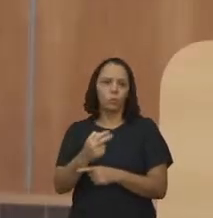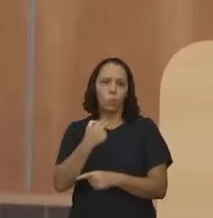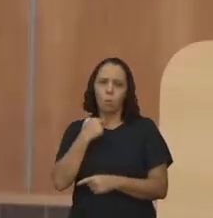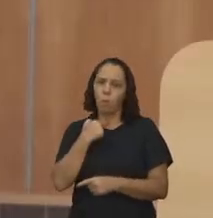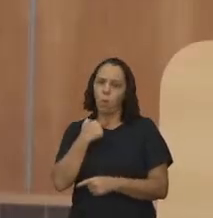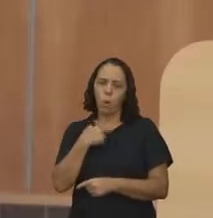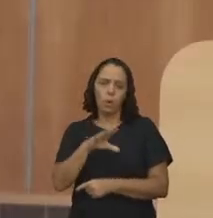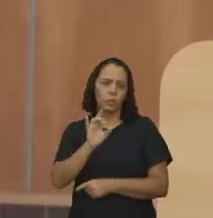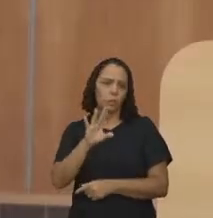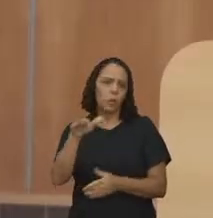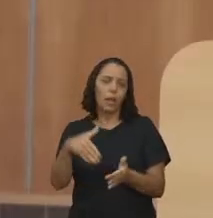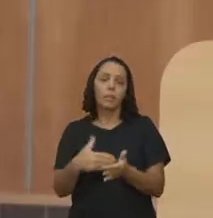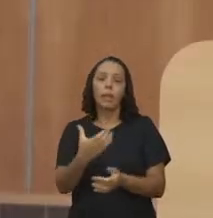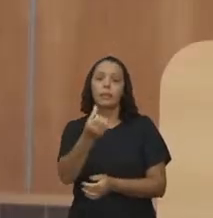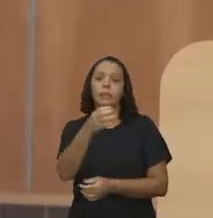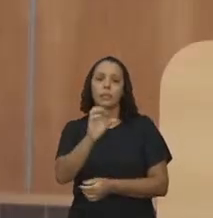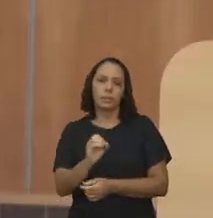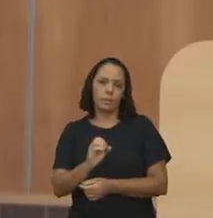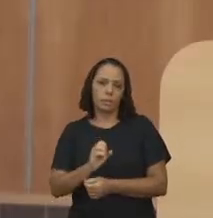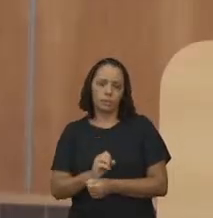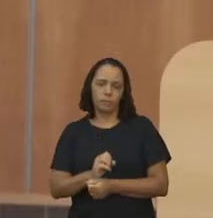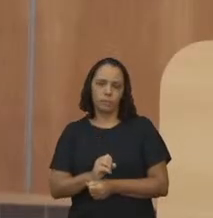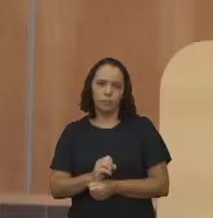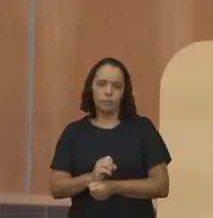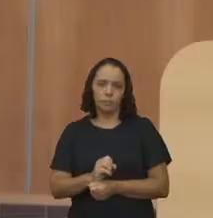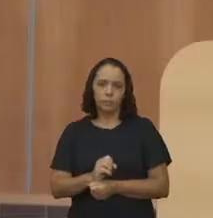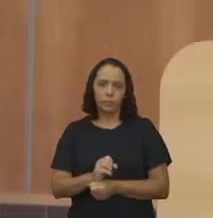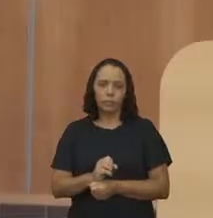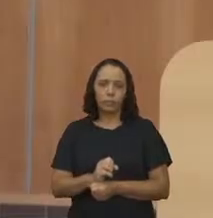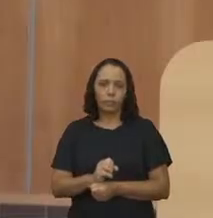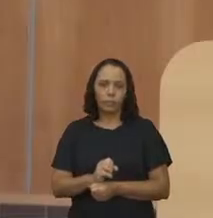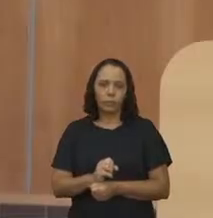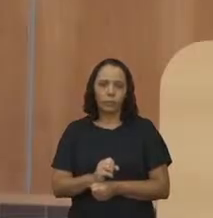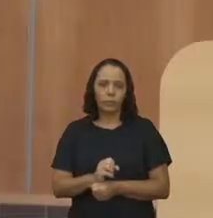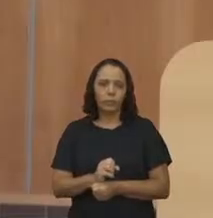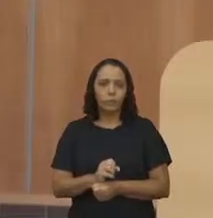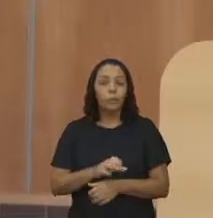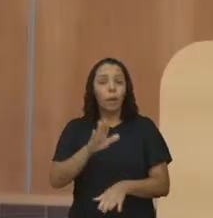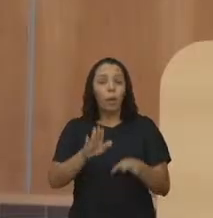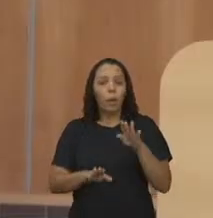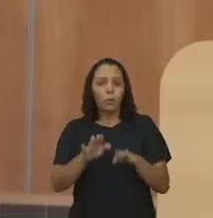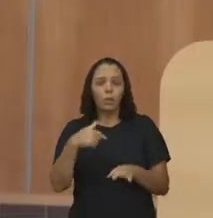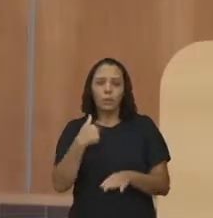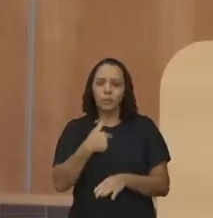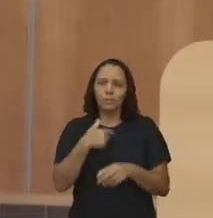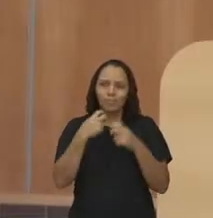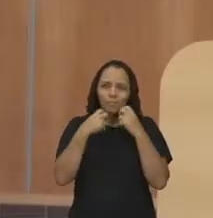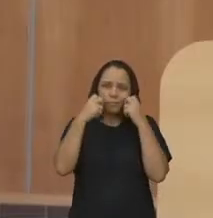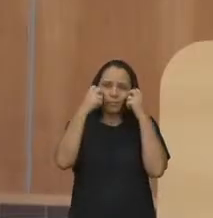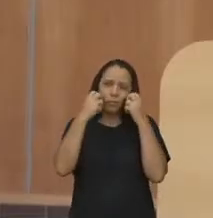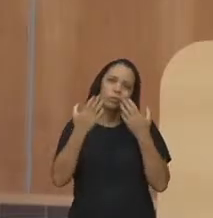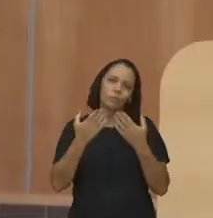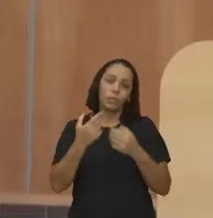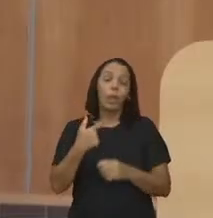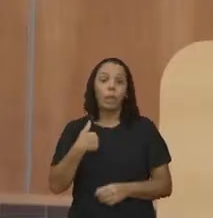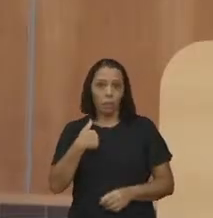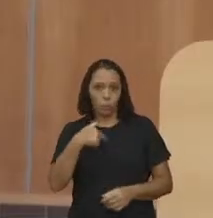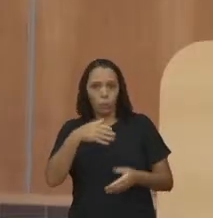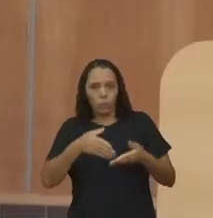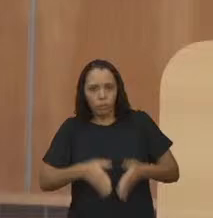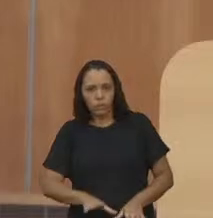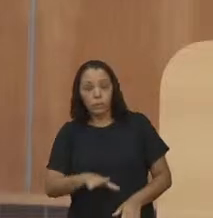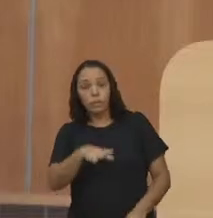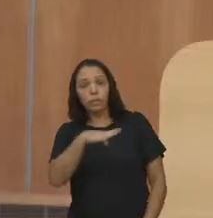Então, infelizmente, assim, uma fala também que a gente fala que a gente fica até um pouco envergonhado. Eu sou nascido em Guararema, tenho orgulho de mandar um abraço